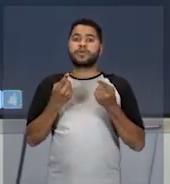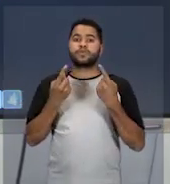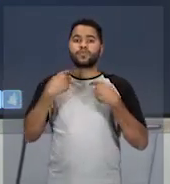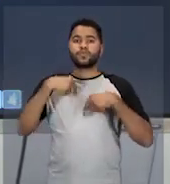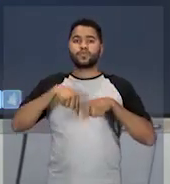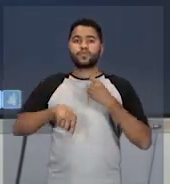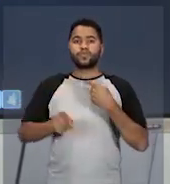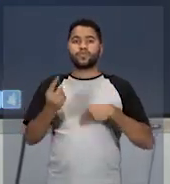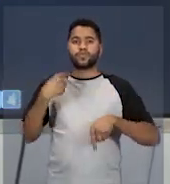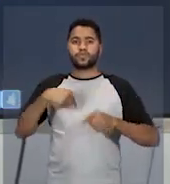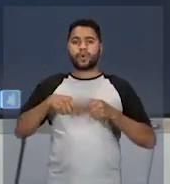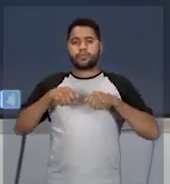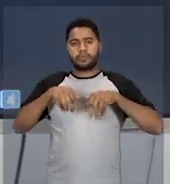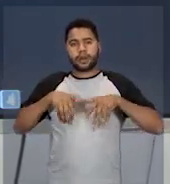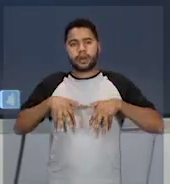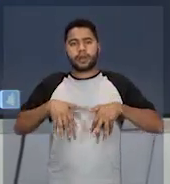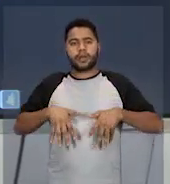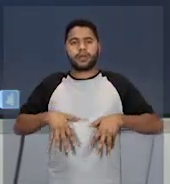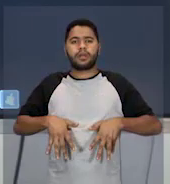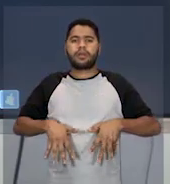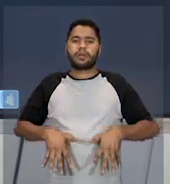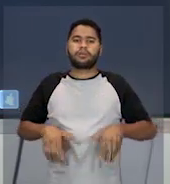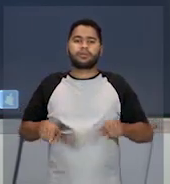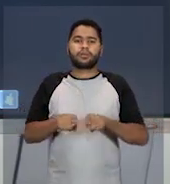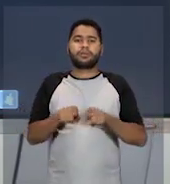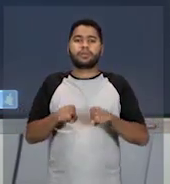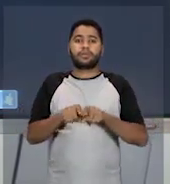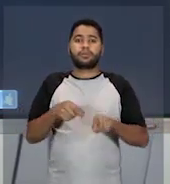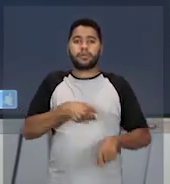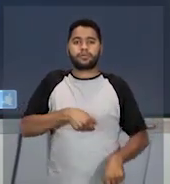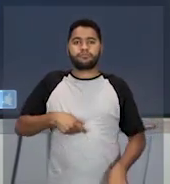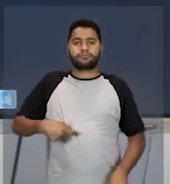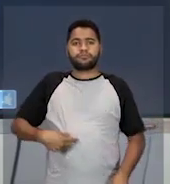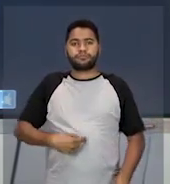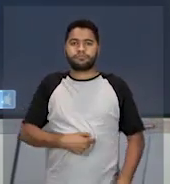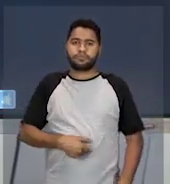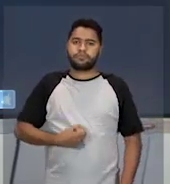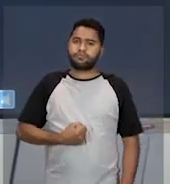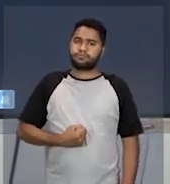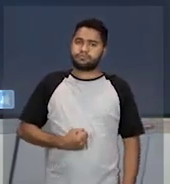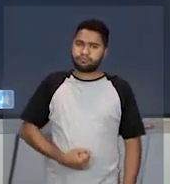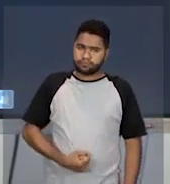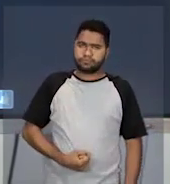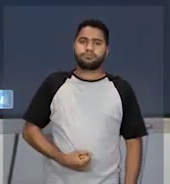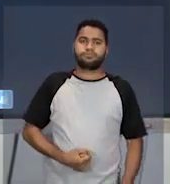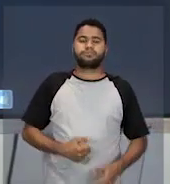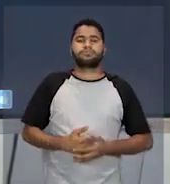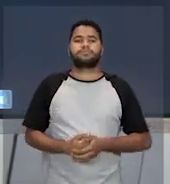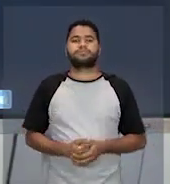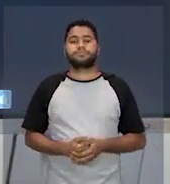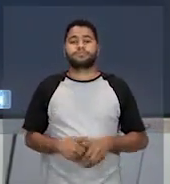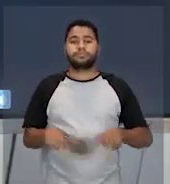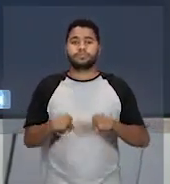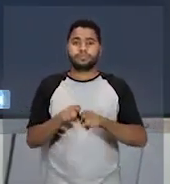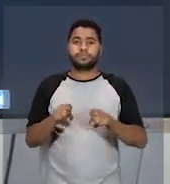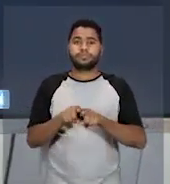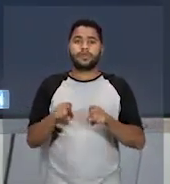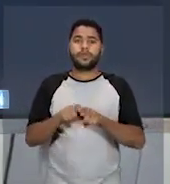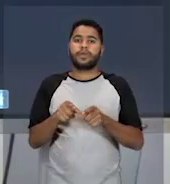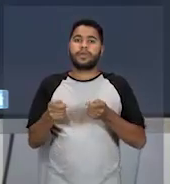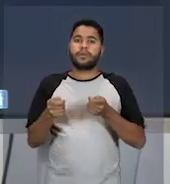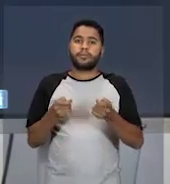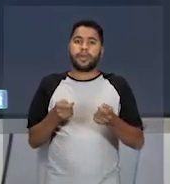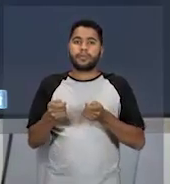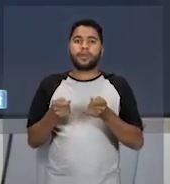com os nutrientes por todo o corpo, a excreção, que vai eliminar substâncias indesejáveis aí, tá? E a